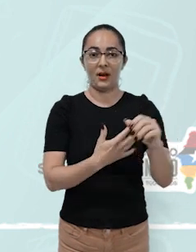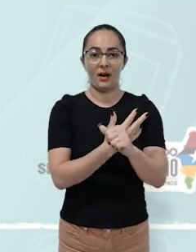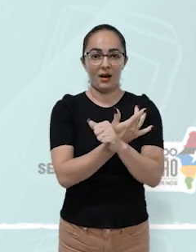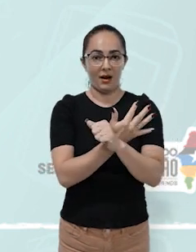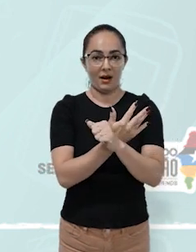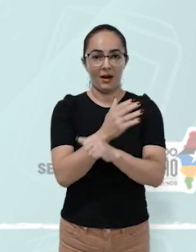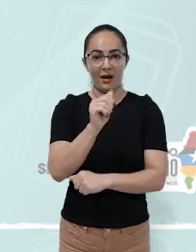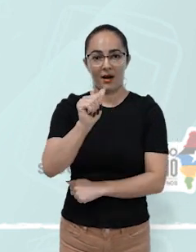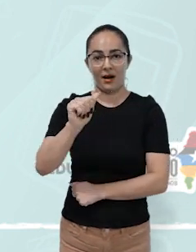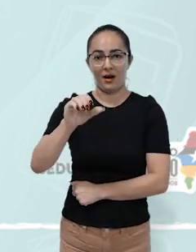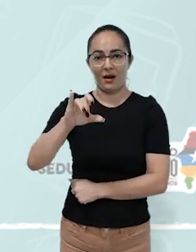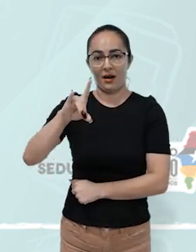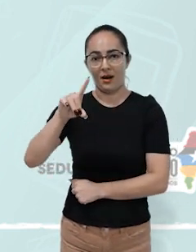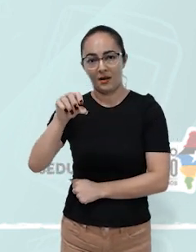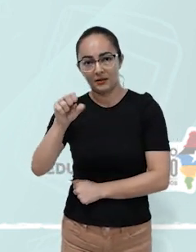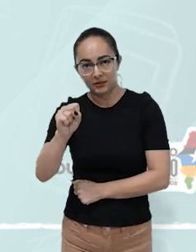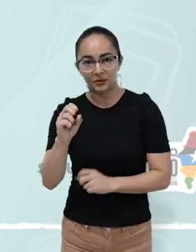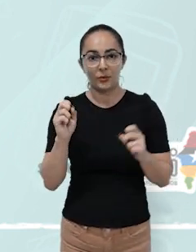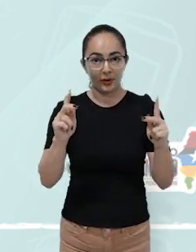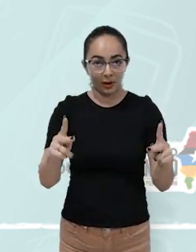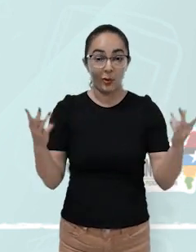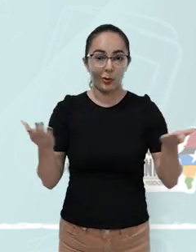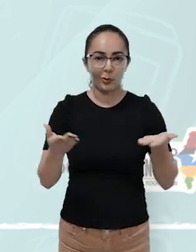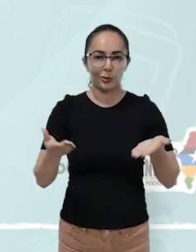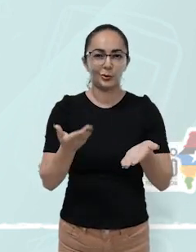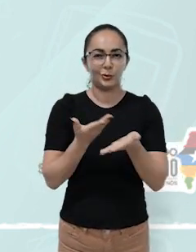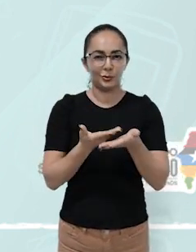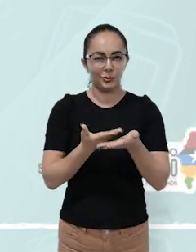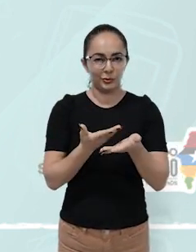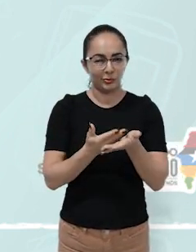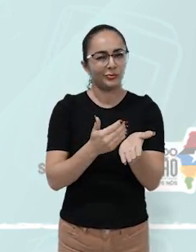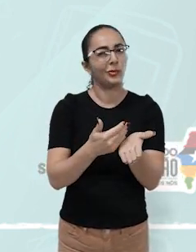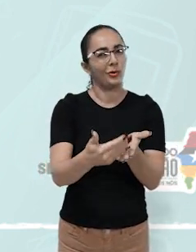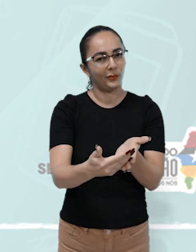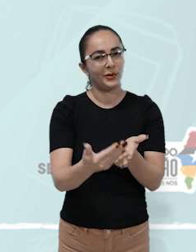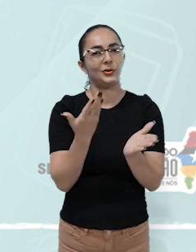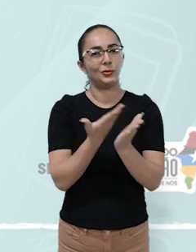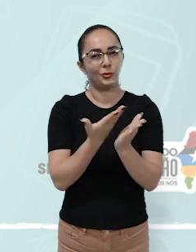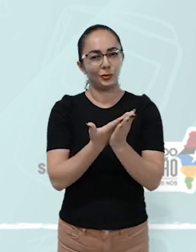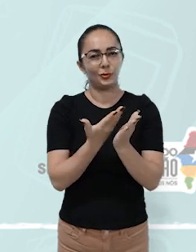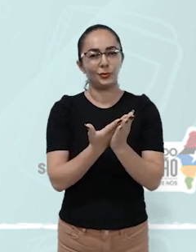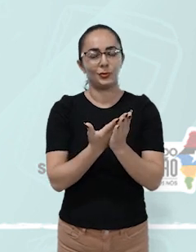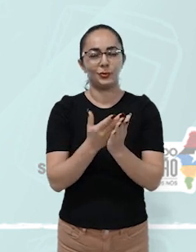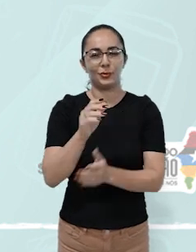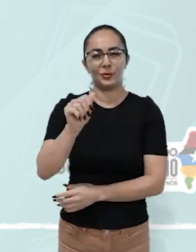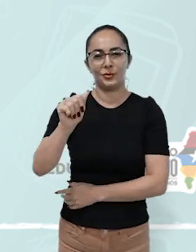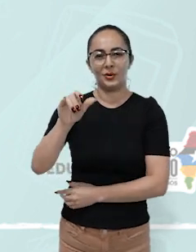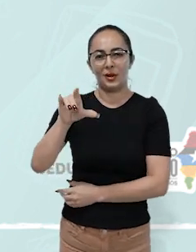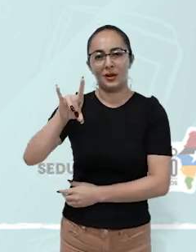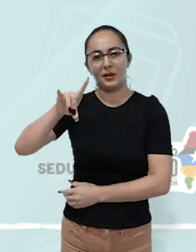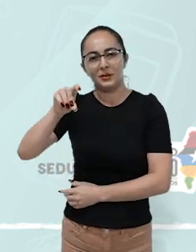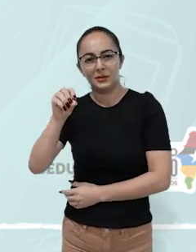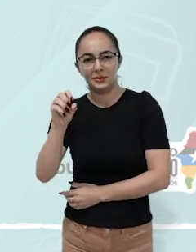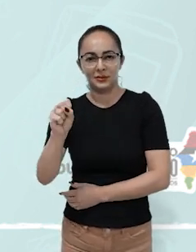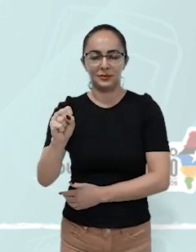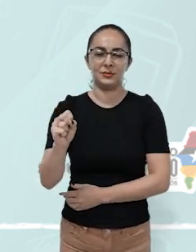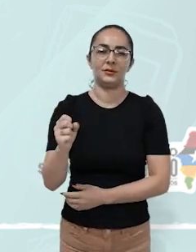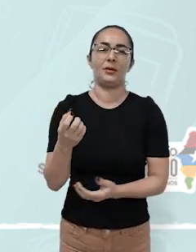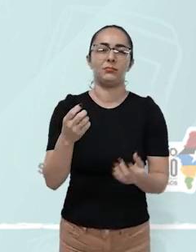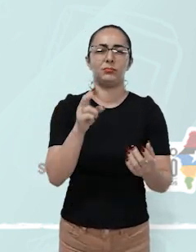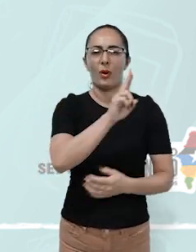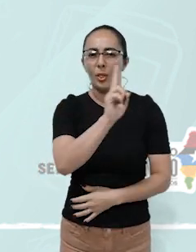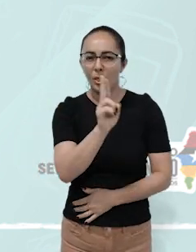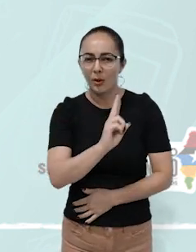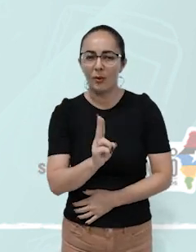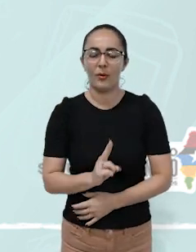ácidos, tudo bem? Então, na aula de hoje, nós vamos iniciar o estudo dos ácidos. Vamos trabalhar a nomenclatura,